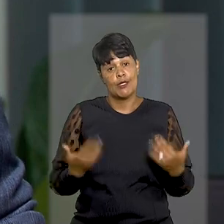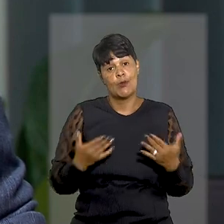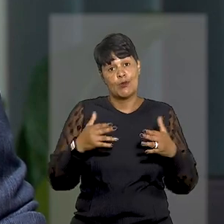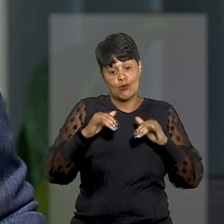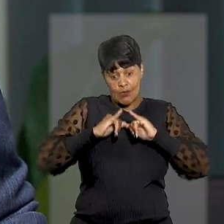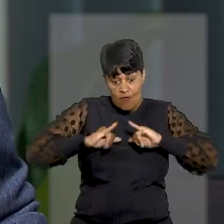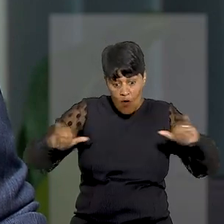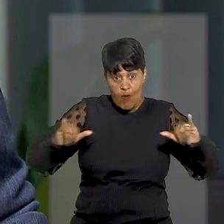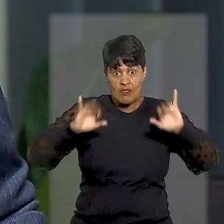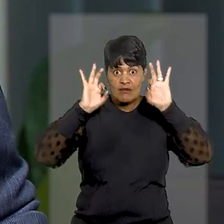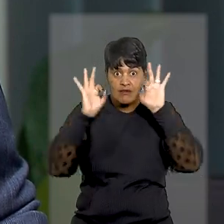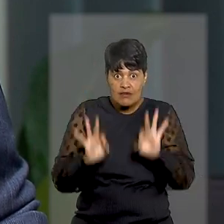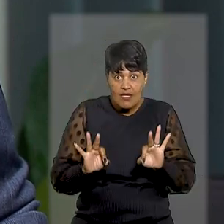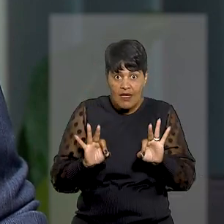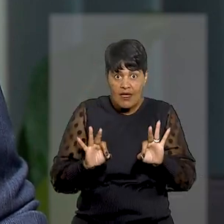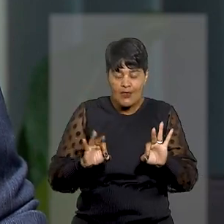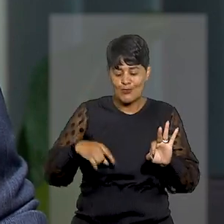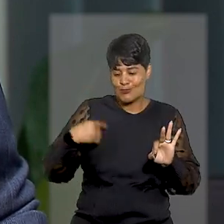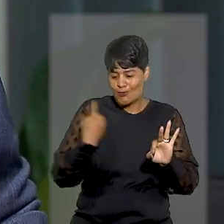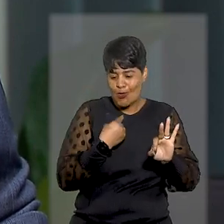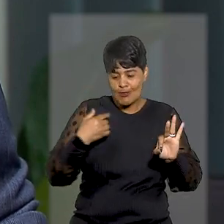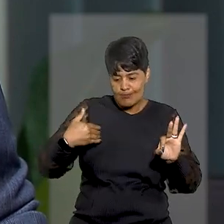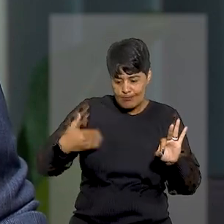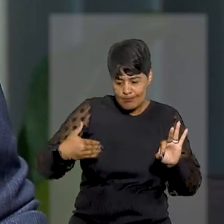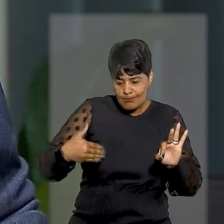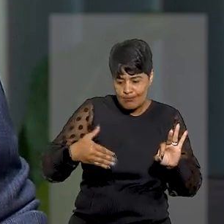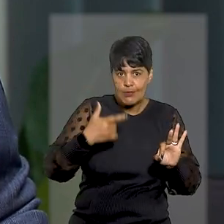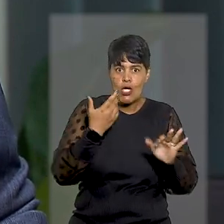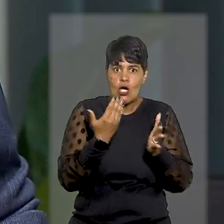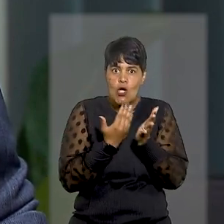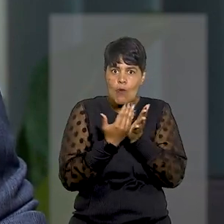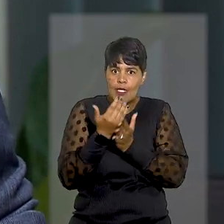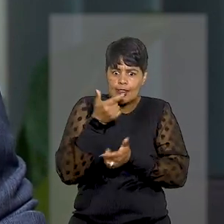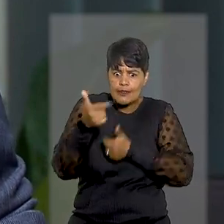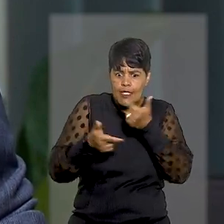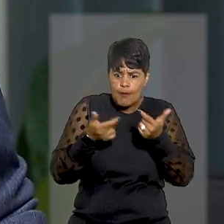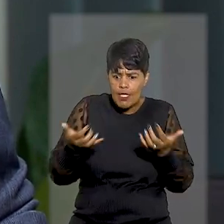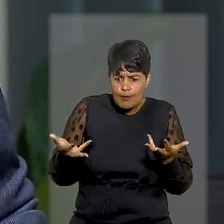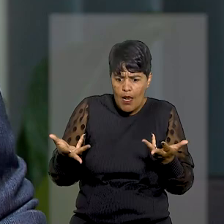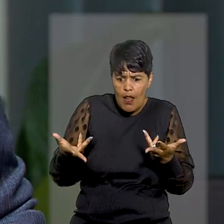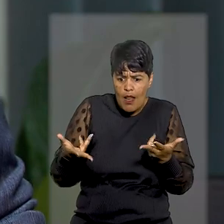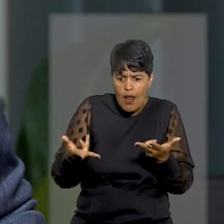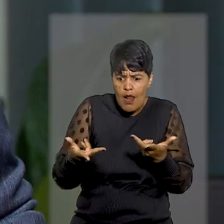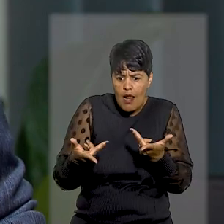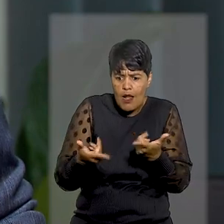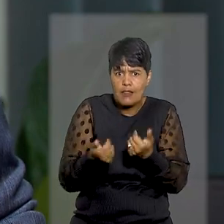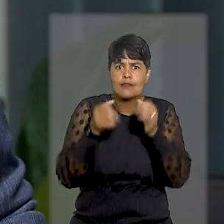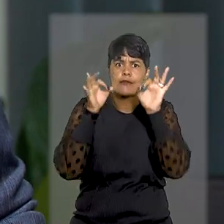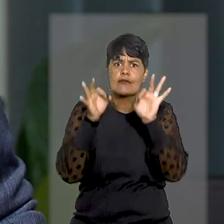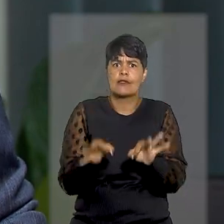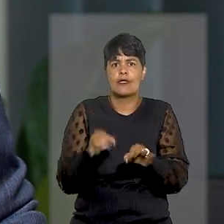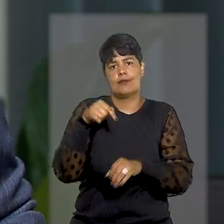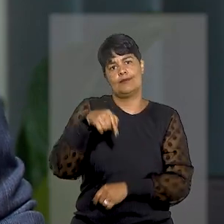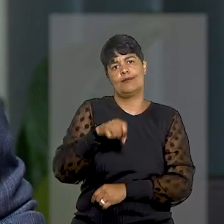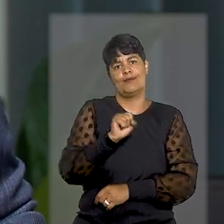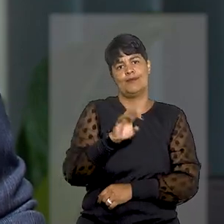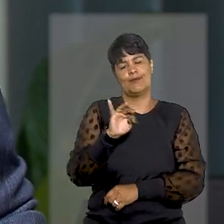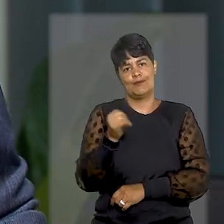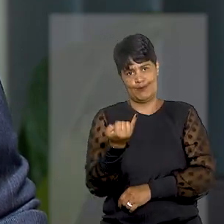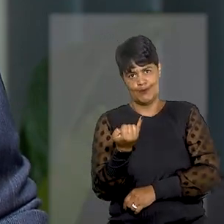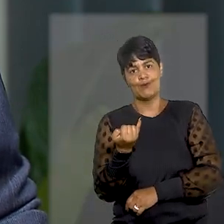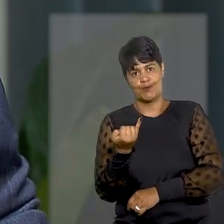dessas informações nós nós podemos atuar mais estrategicamente no